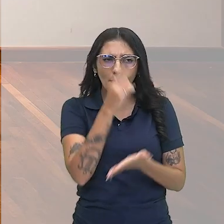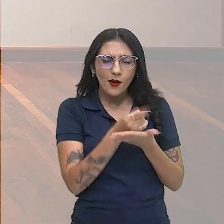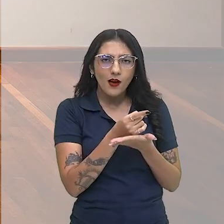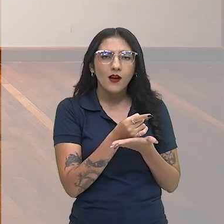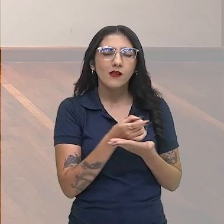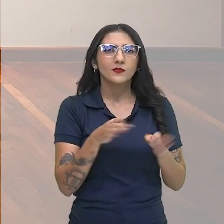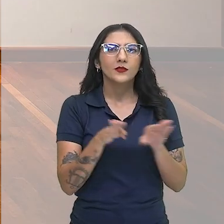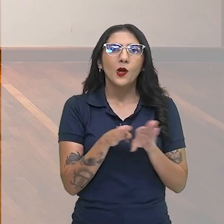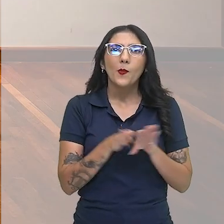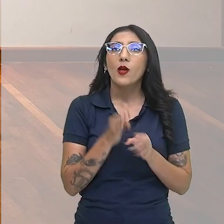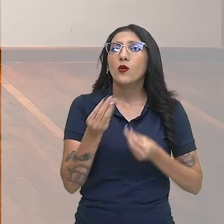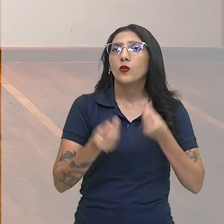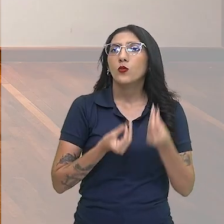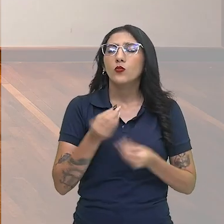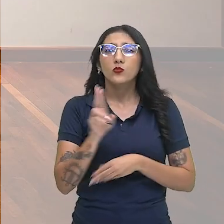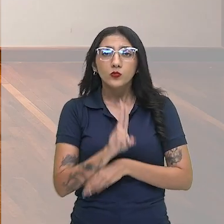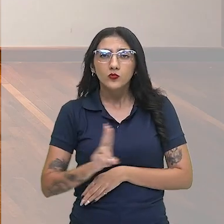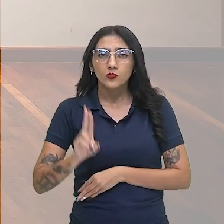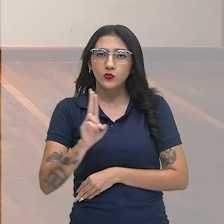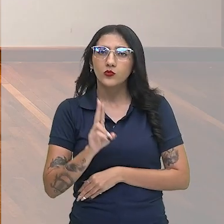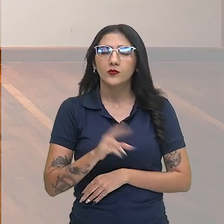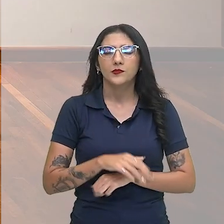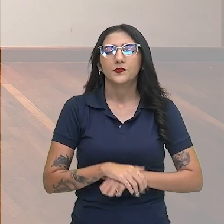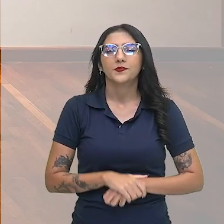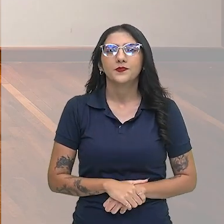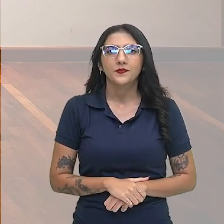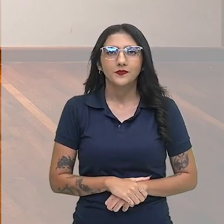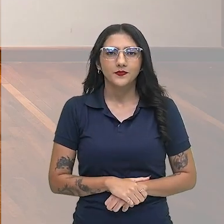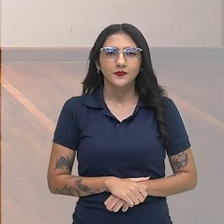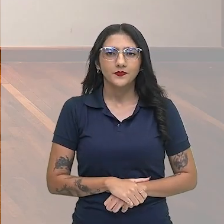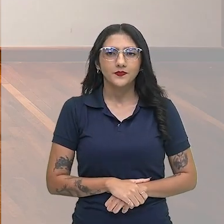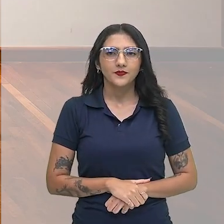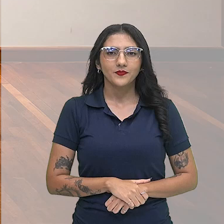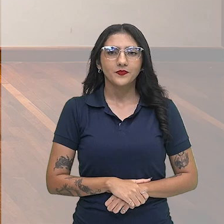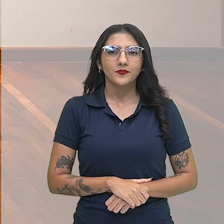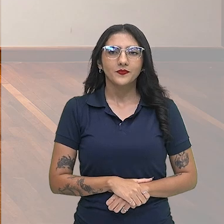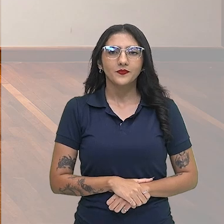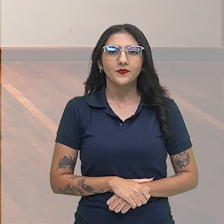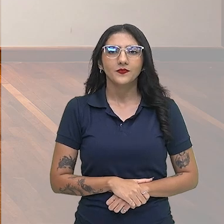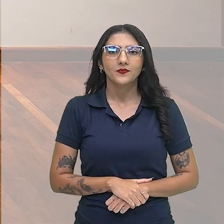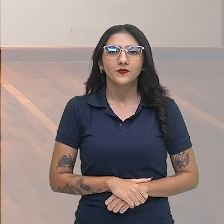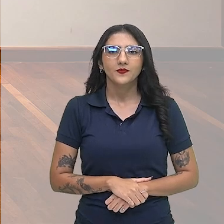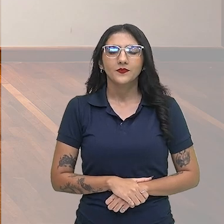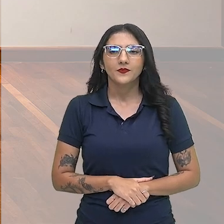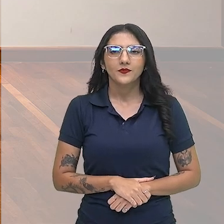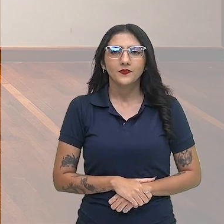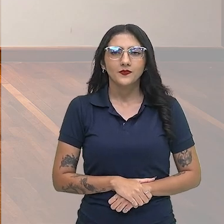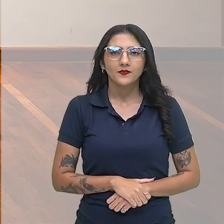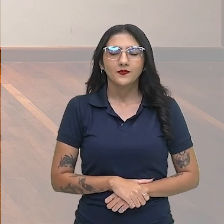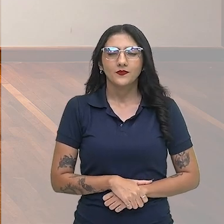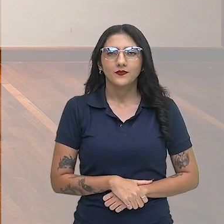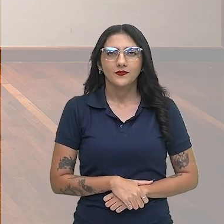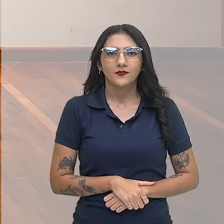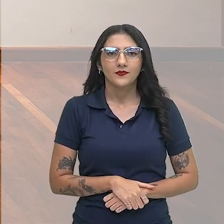seu exercício na sociedade, certo? Muito bem. E aí, nós vamos